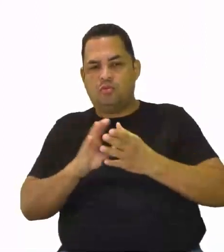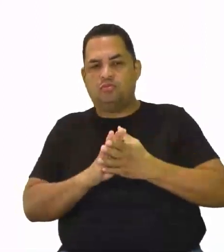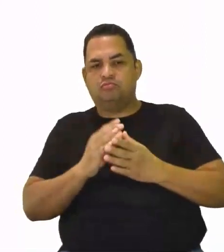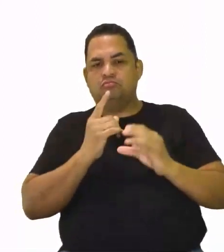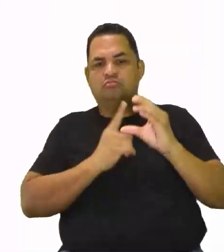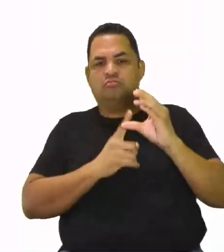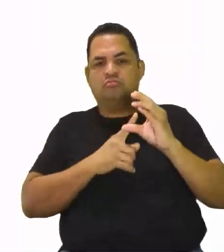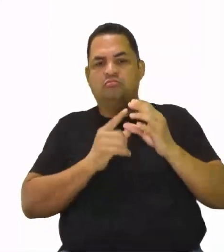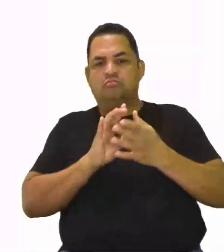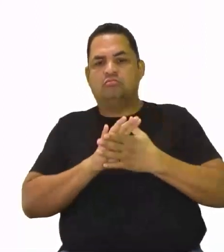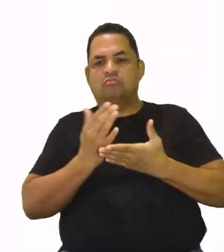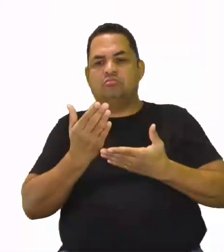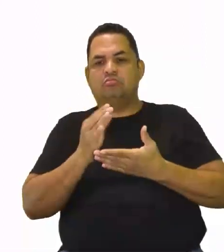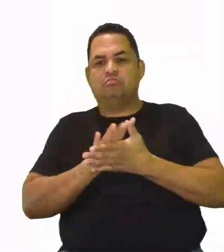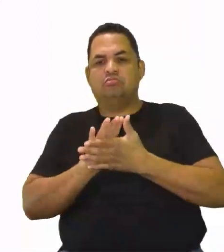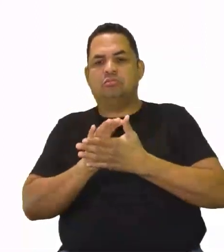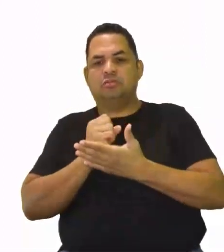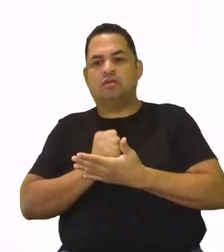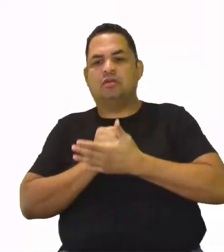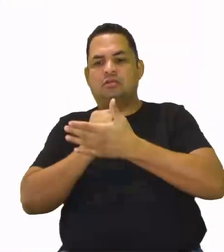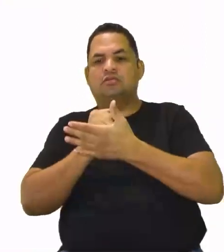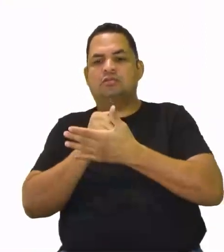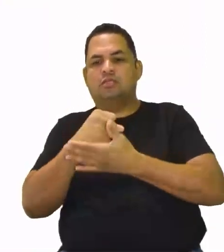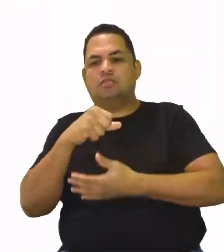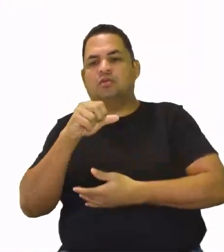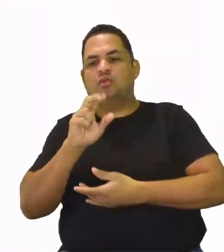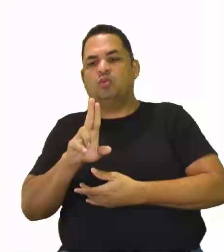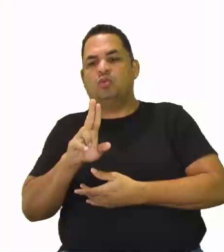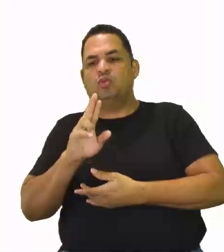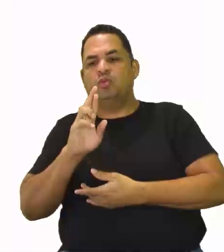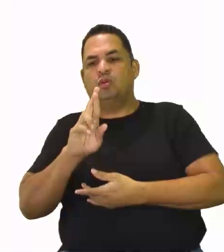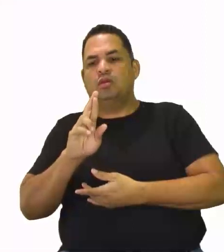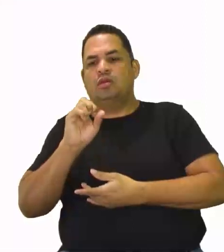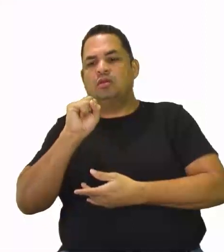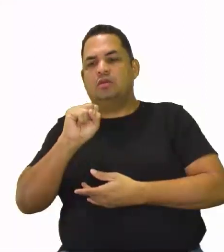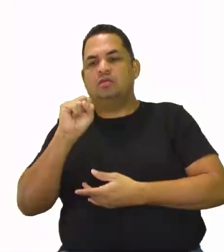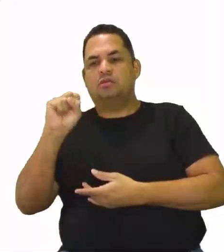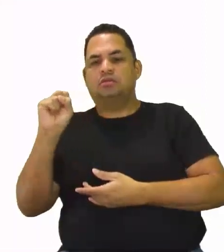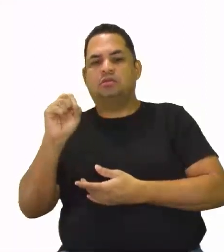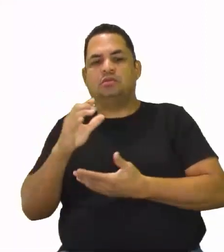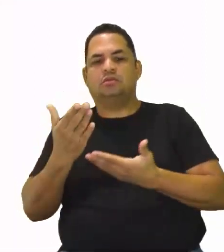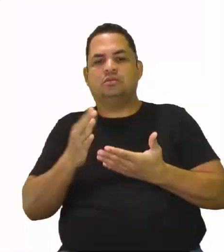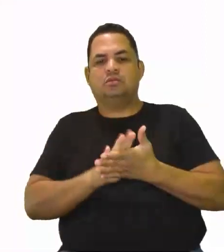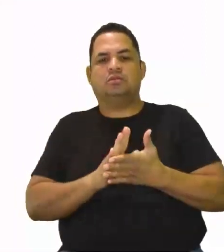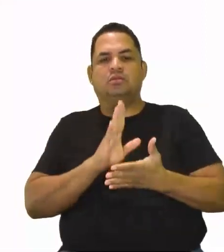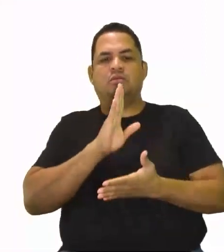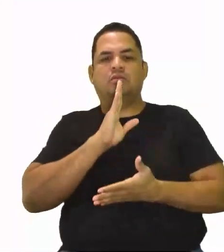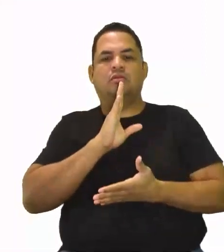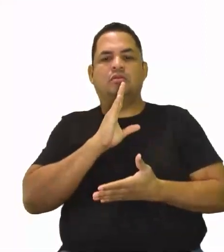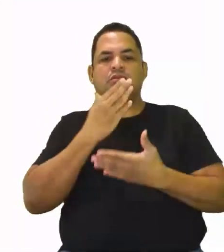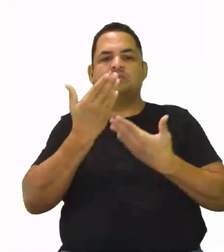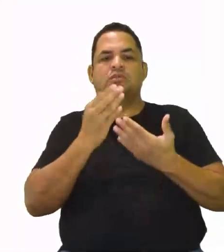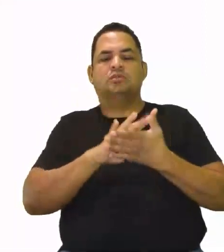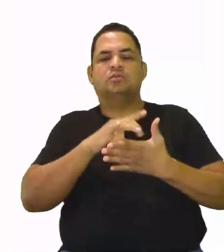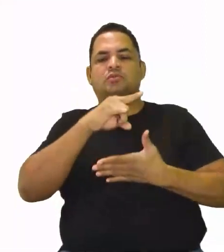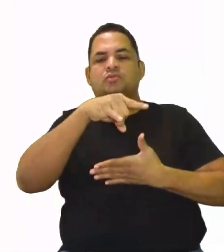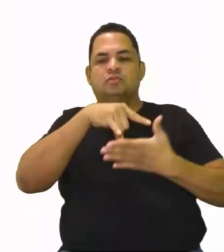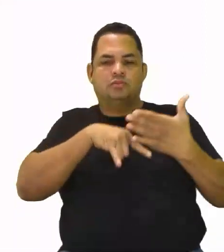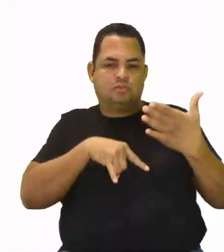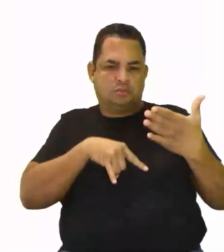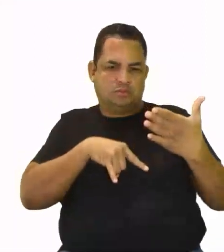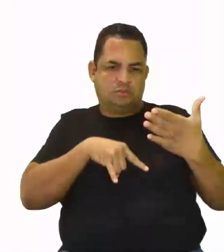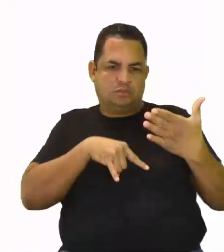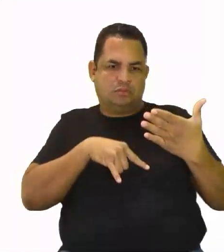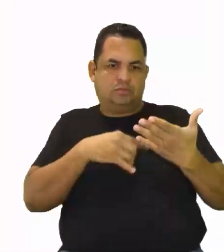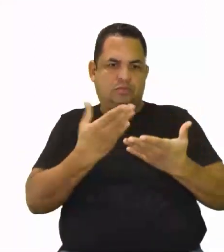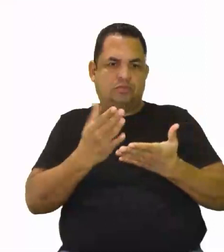que estavam amparados pela União das Repúblicas Socialistas Soviéticas, e que ficou conhecida através